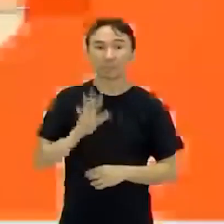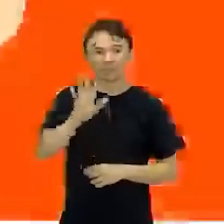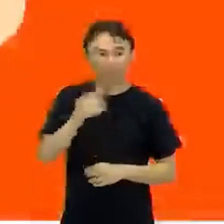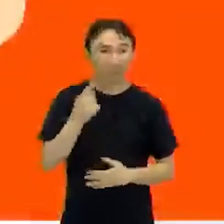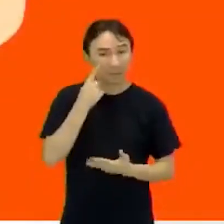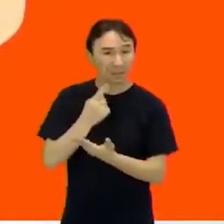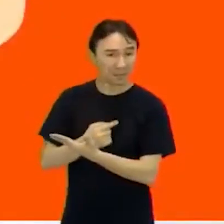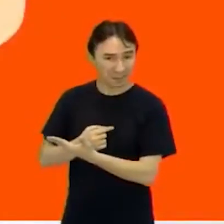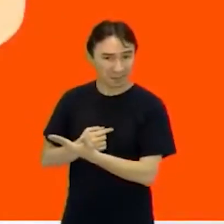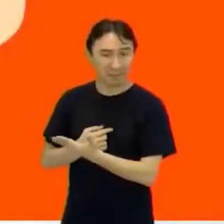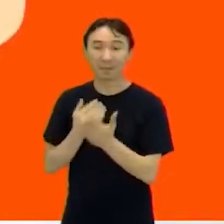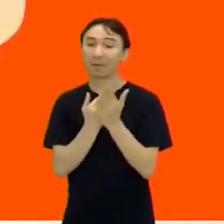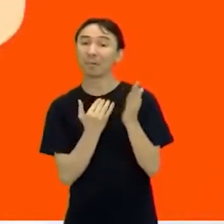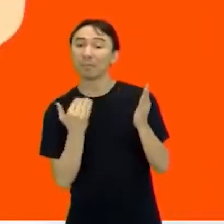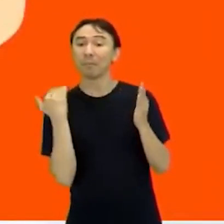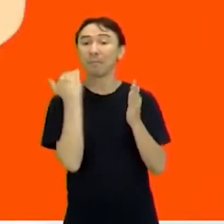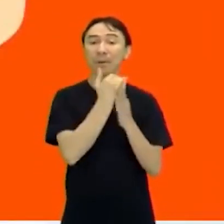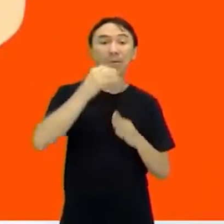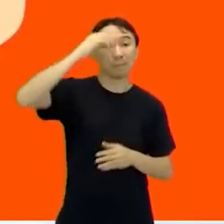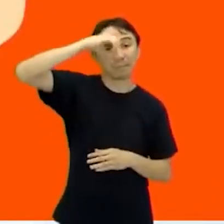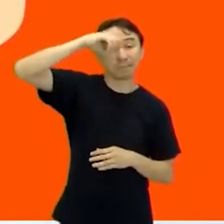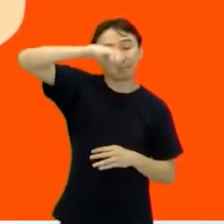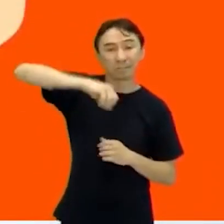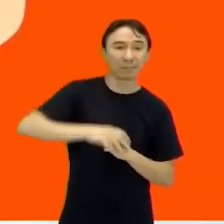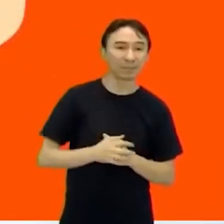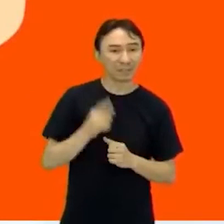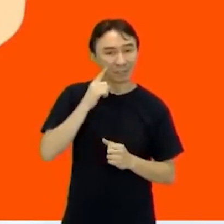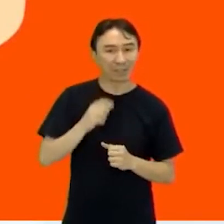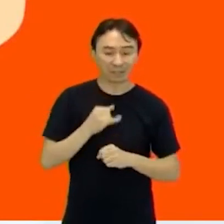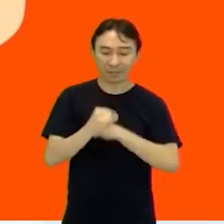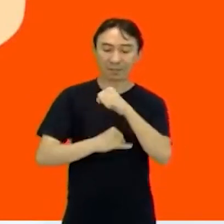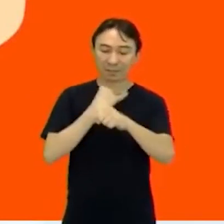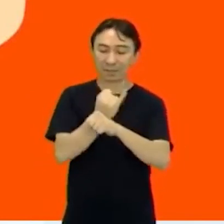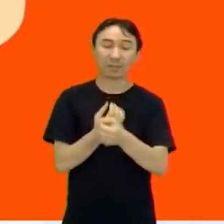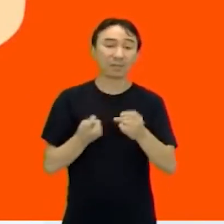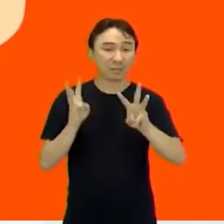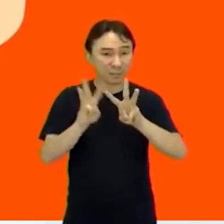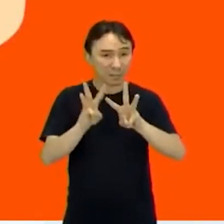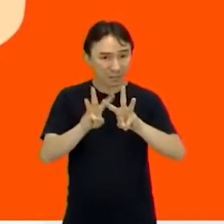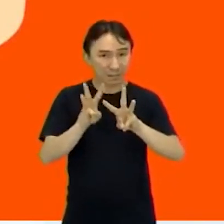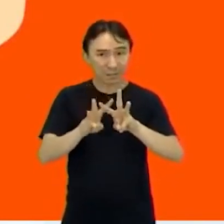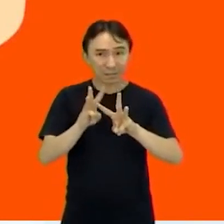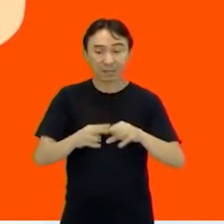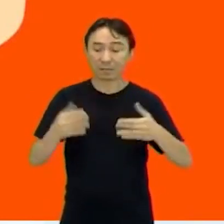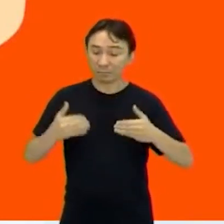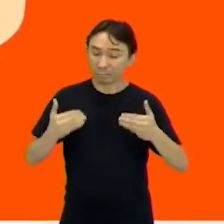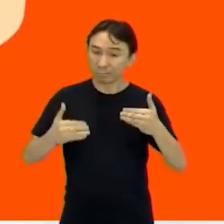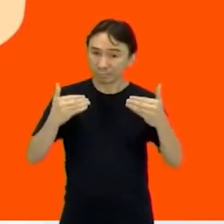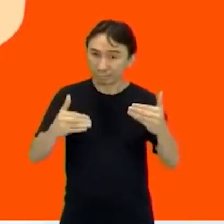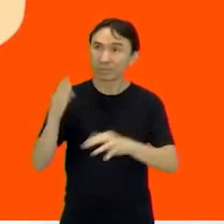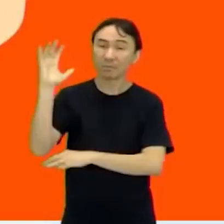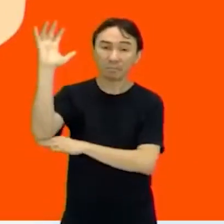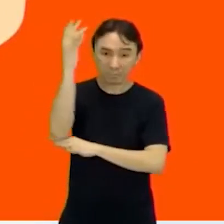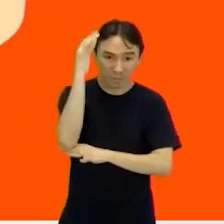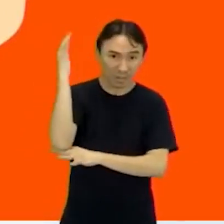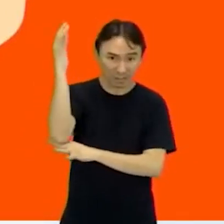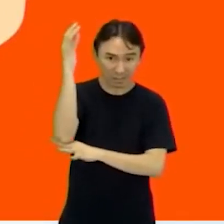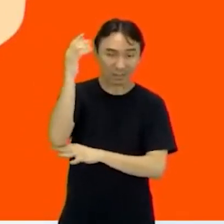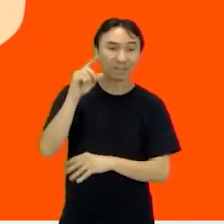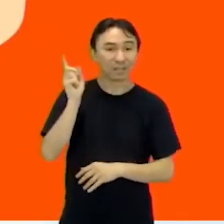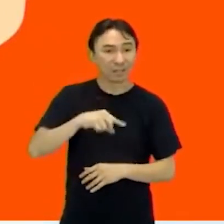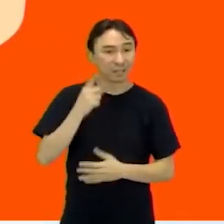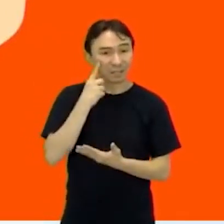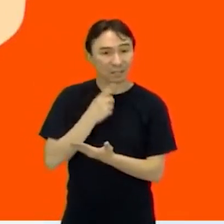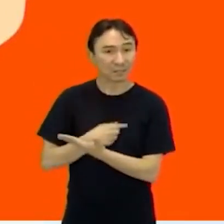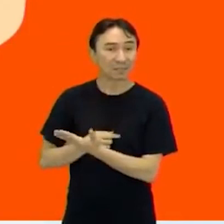vocês, que aí mostra, né, através do Ministério, né, o site aí do Ministério do Meio Ambiente, do Sistema